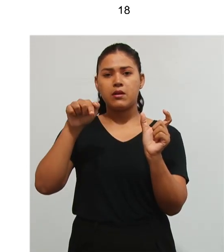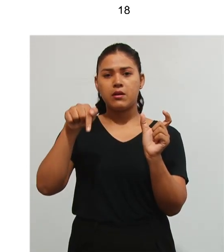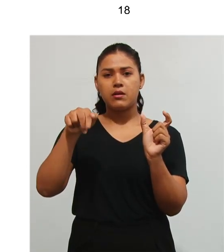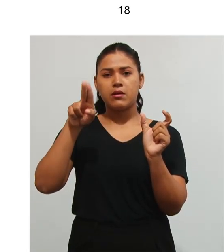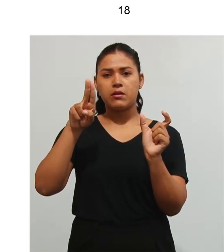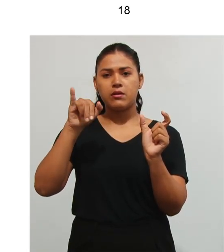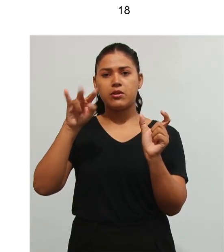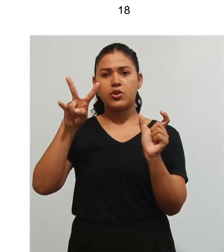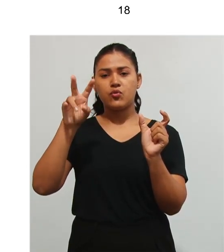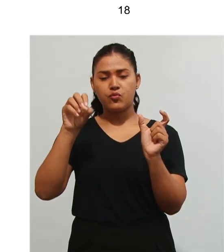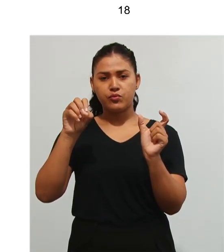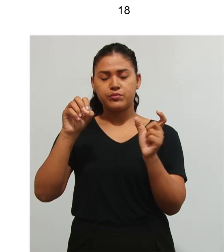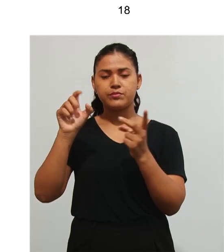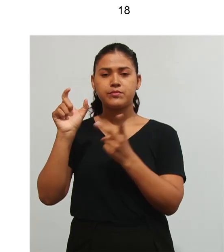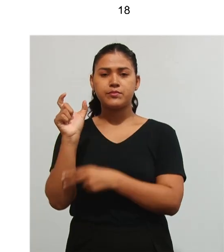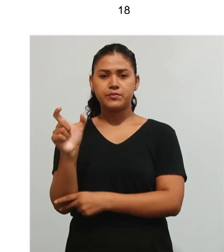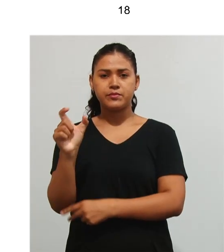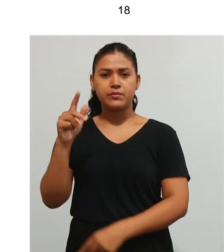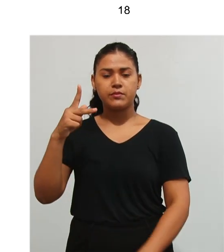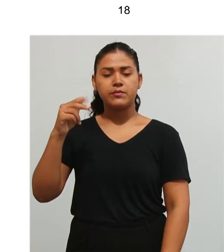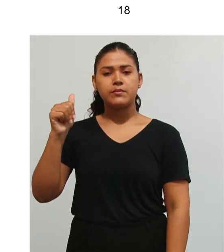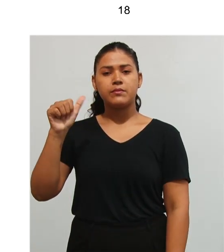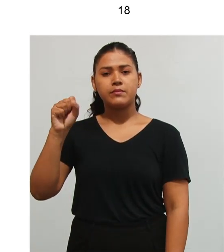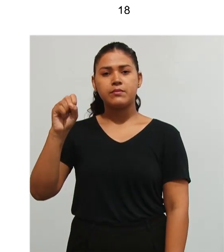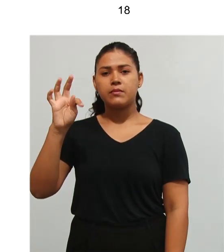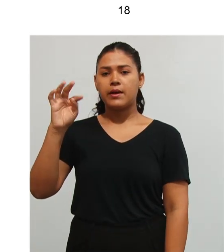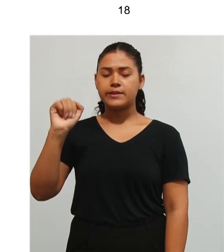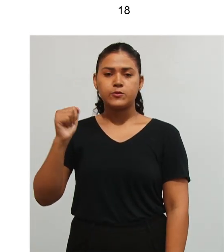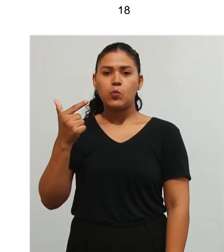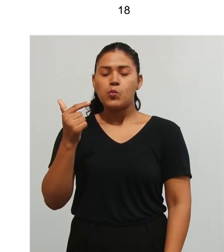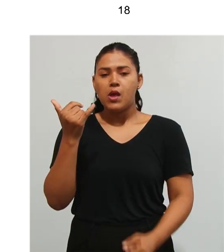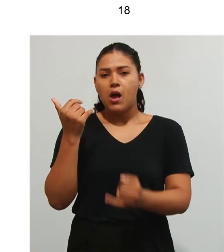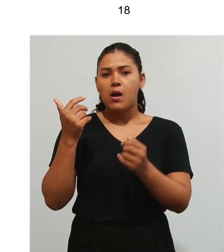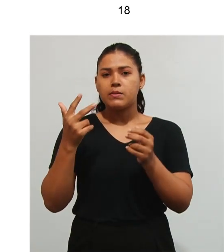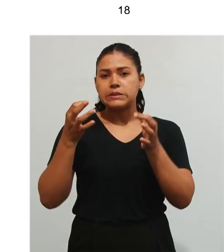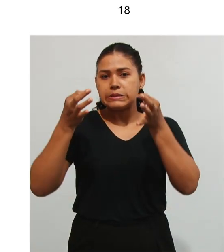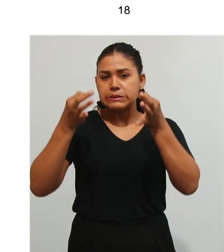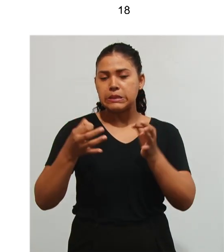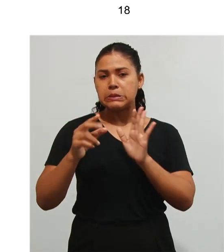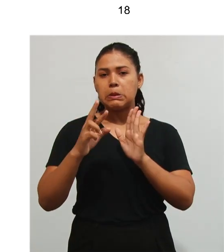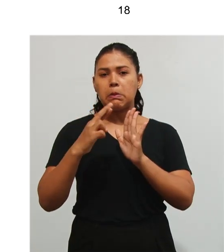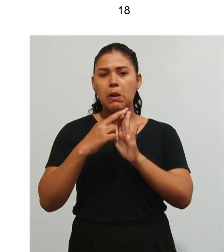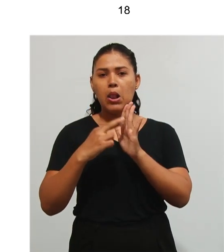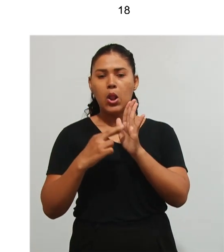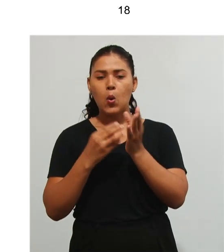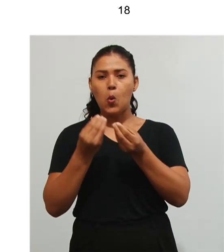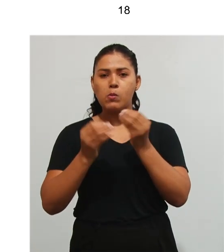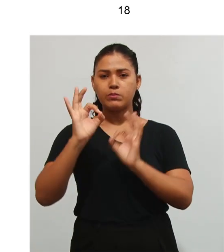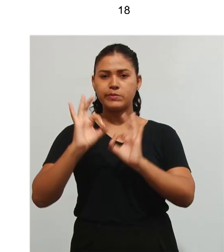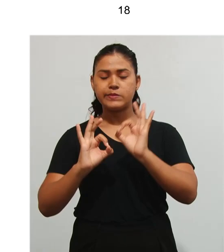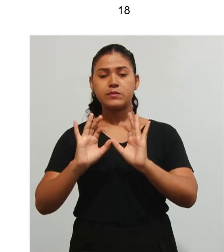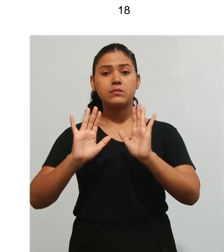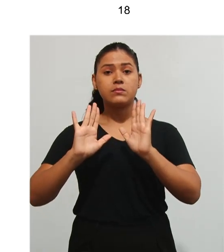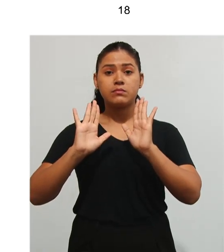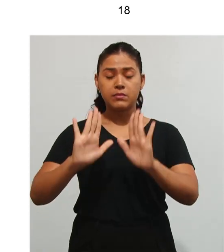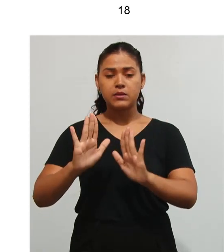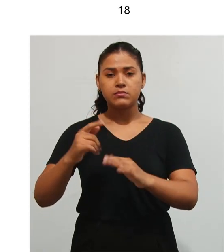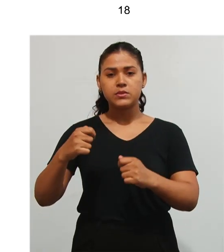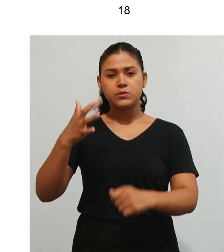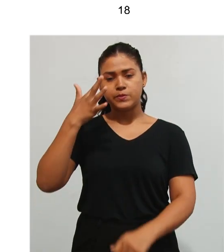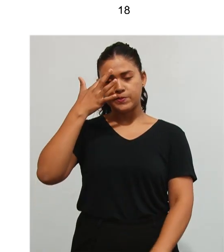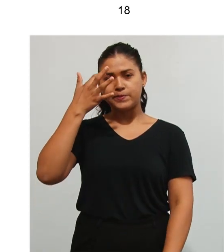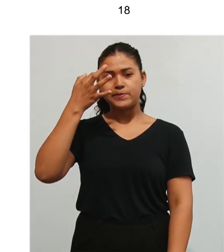muito importante. Não há uma regra em relação a essa organização, mas a gente